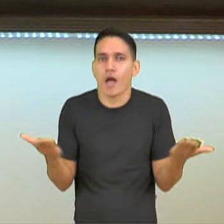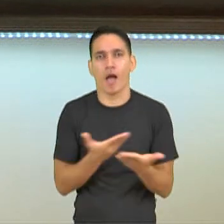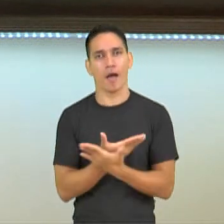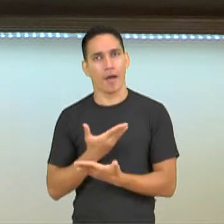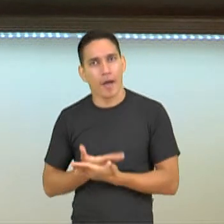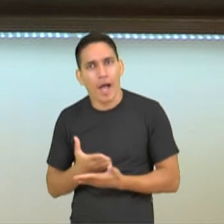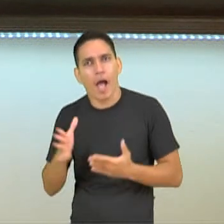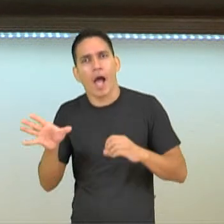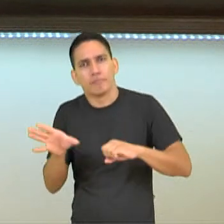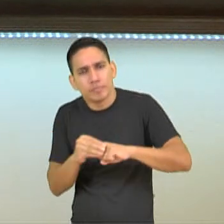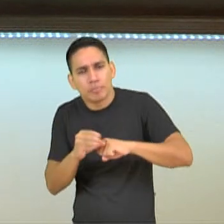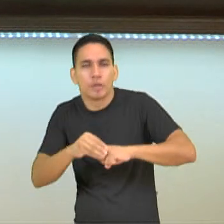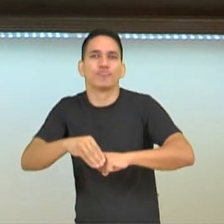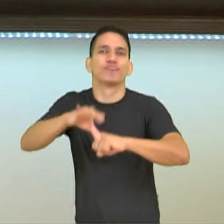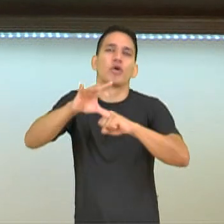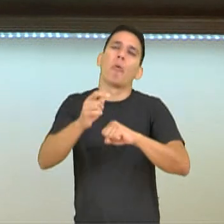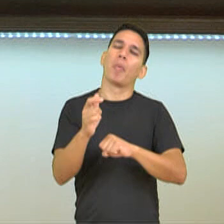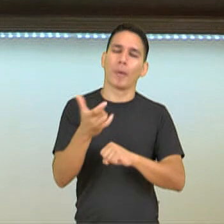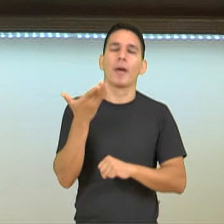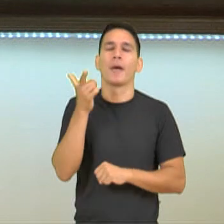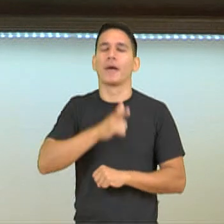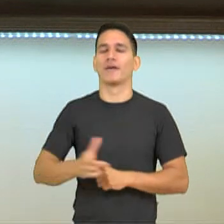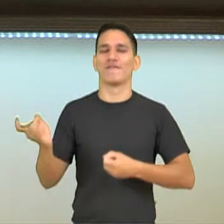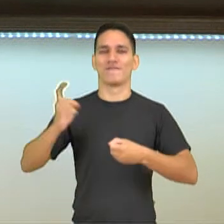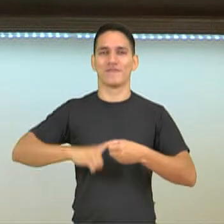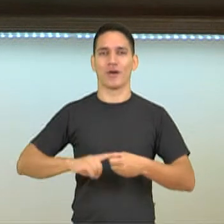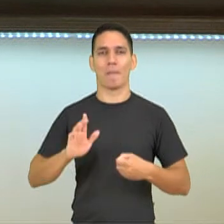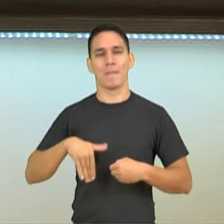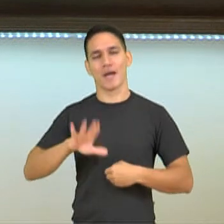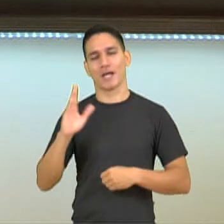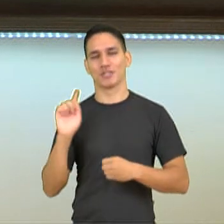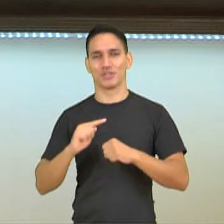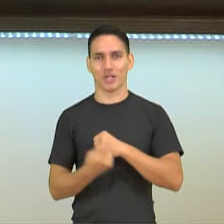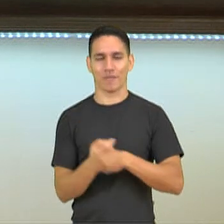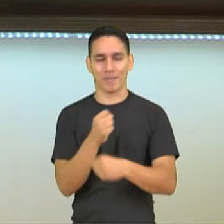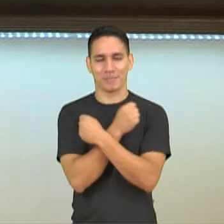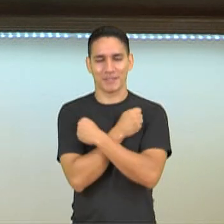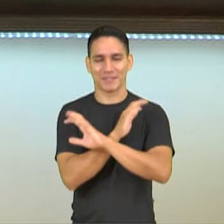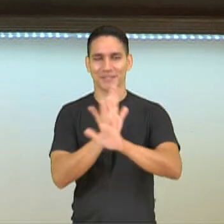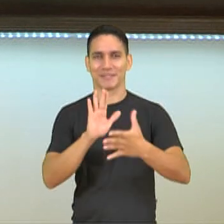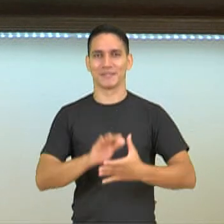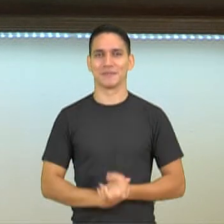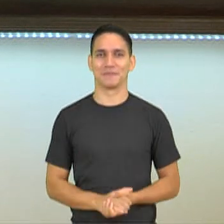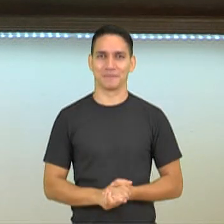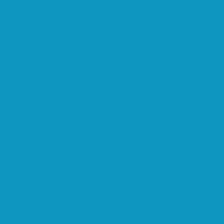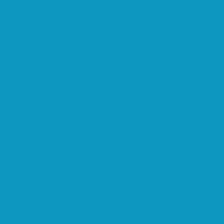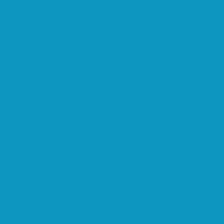levando um pouquinho mais de conhecimento. Voltamos numa próxima aula com mais geografia. Um abraço a todos.